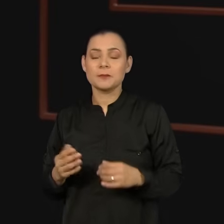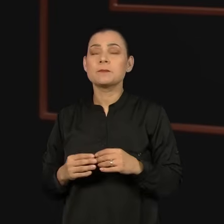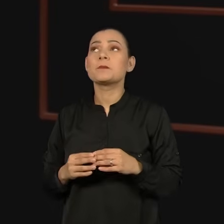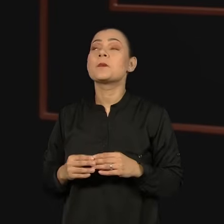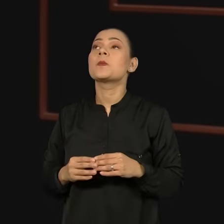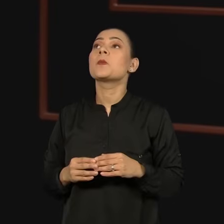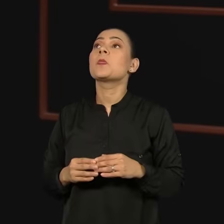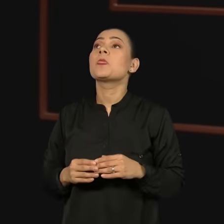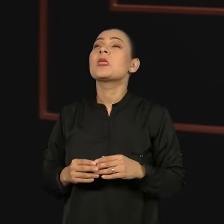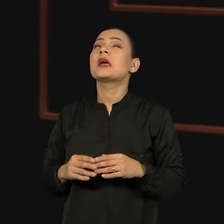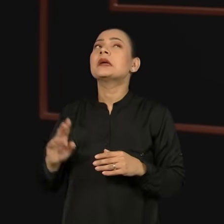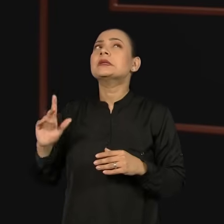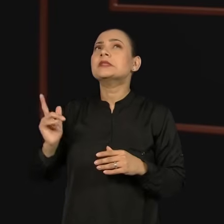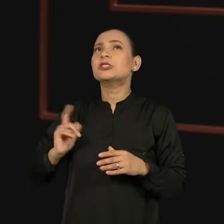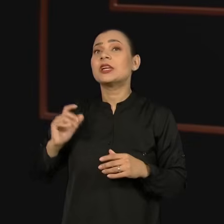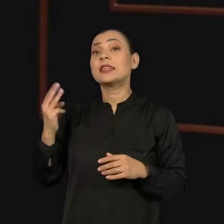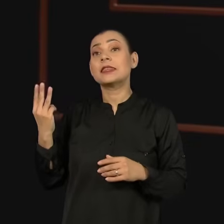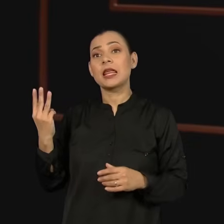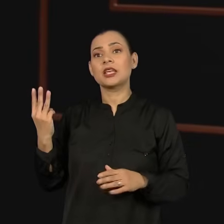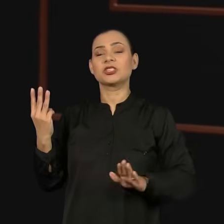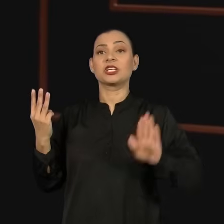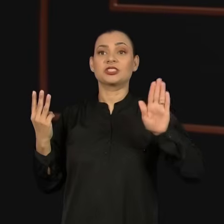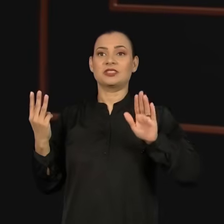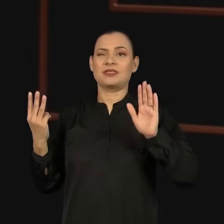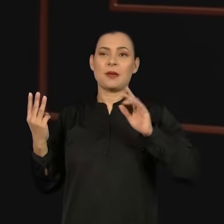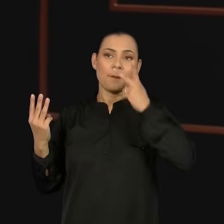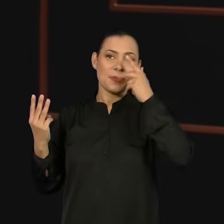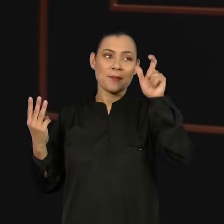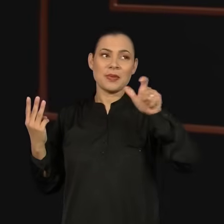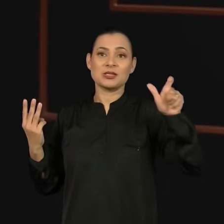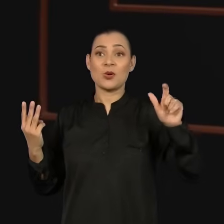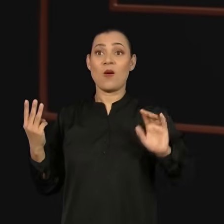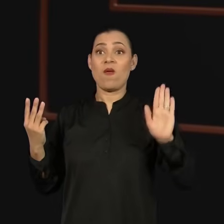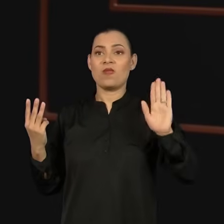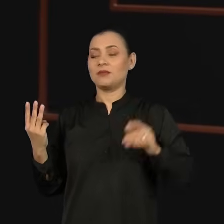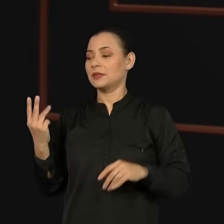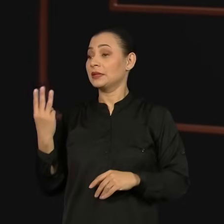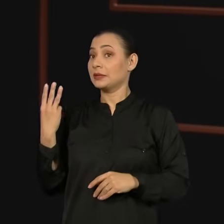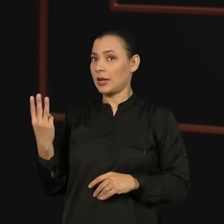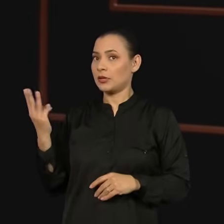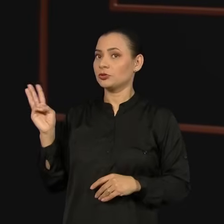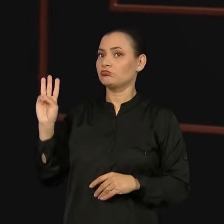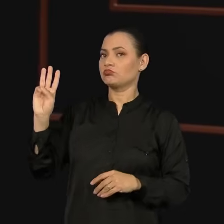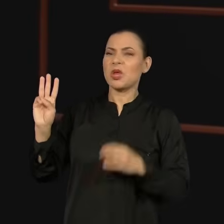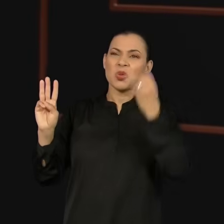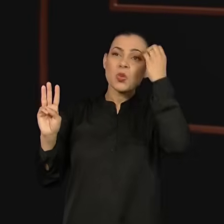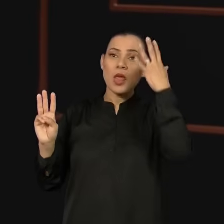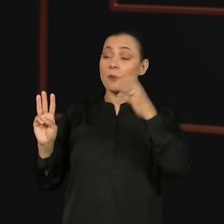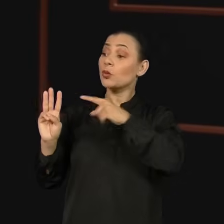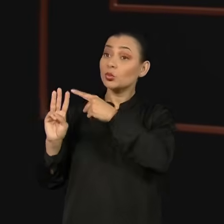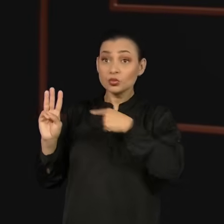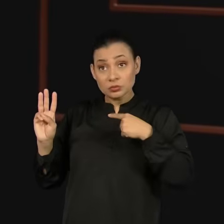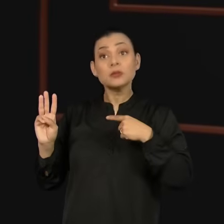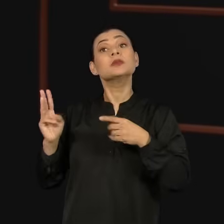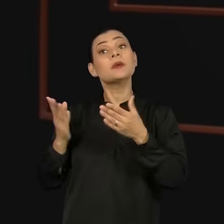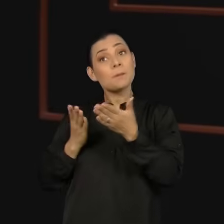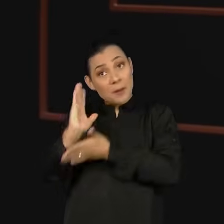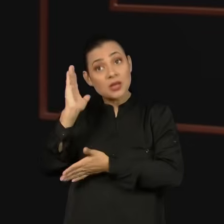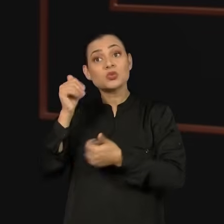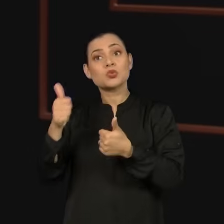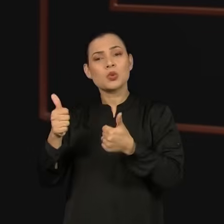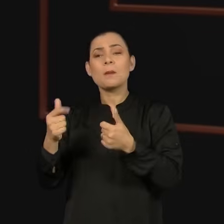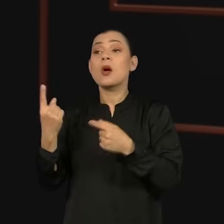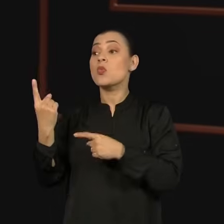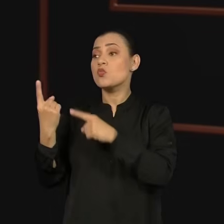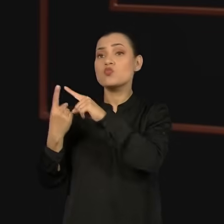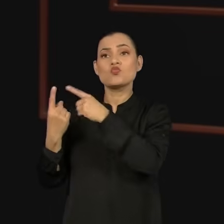Aí tinha 3 candidatos, a gente fez lá, não lembro exatamente o que foi o teste, mas os 3 passaram. Só que um não